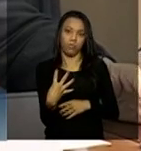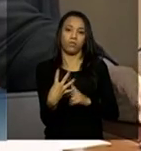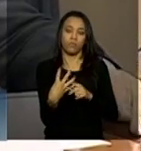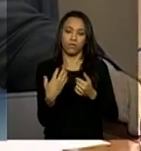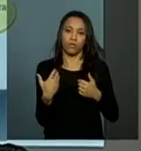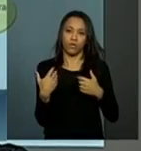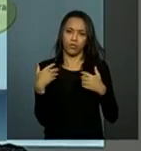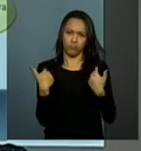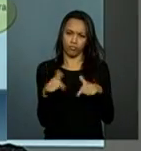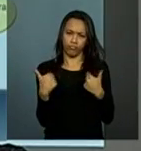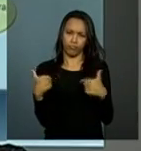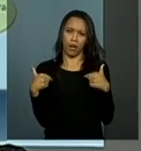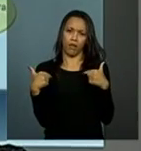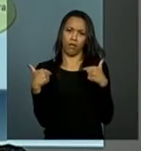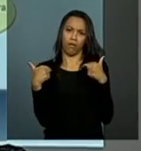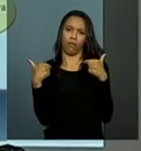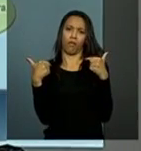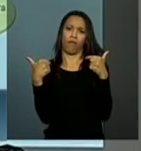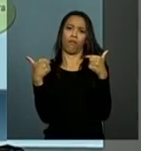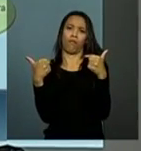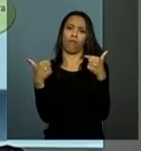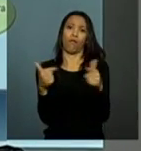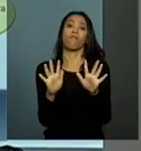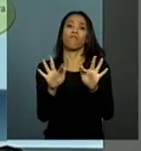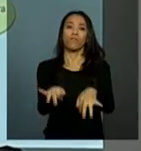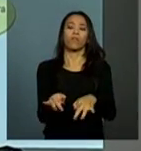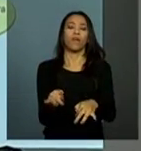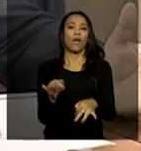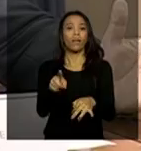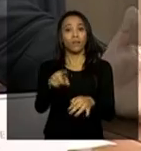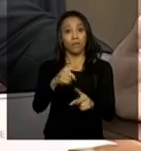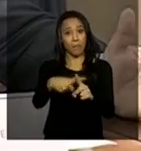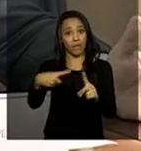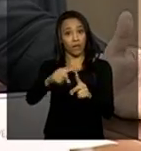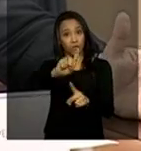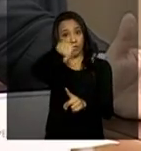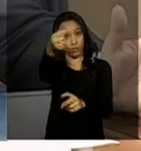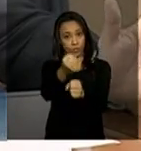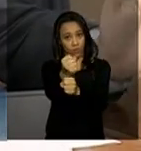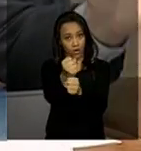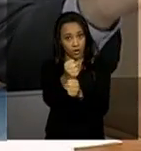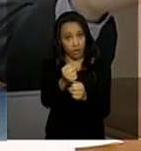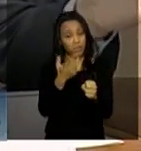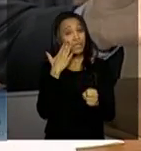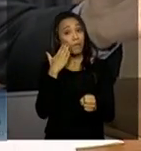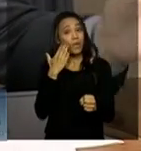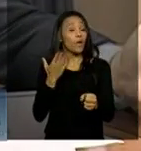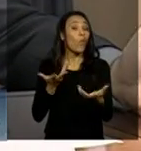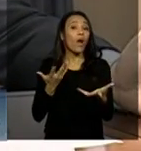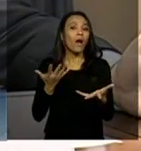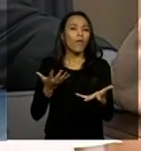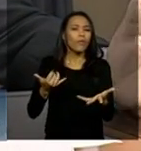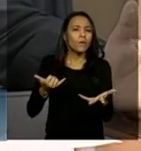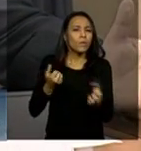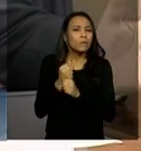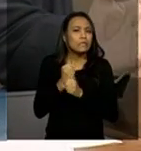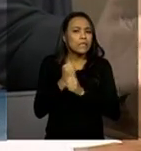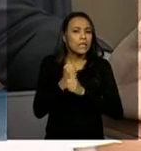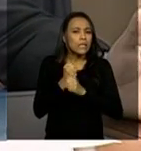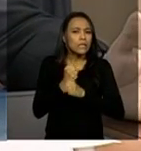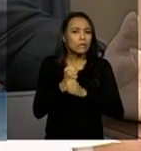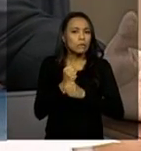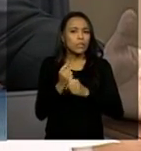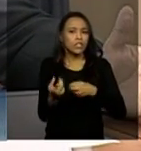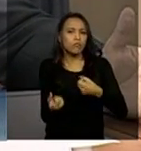Devemos finalizar, se Deus quiser, até a metade do ano que vem. E a gente vai ter uma ideia de qual a idade dessas áreas que estão sendo desenvolvidas, se elas